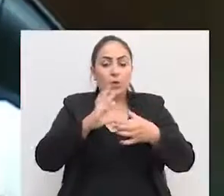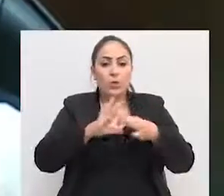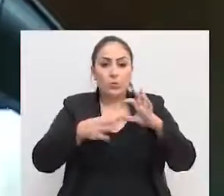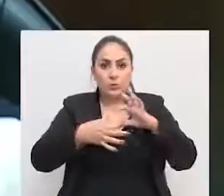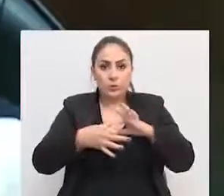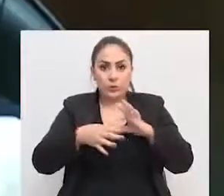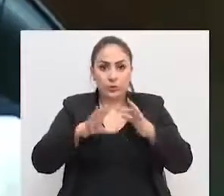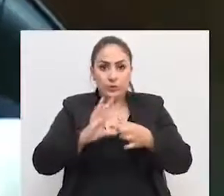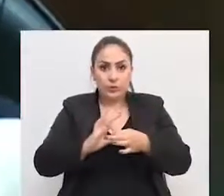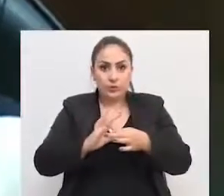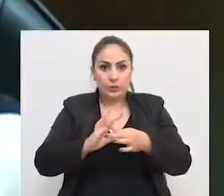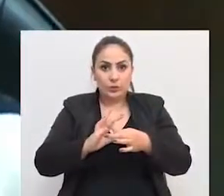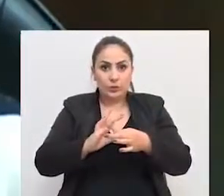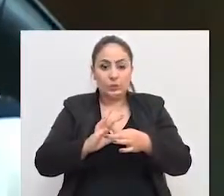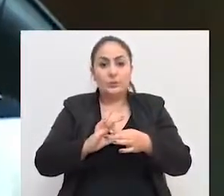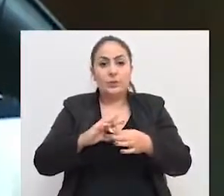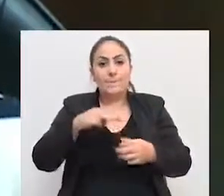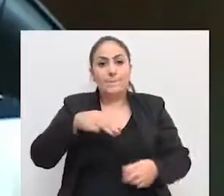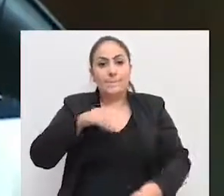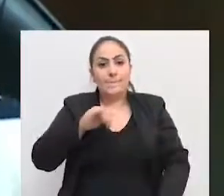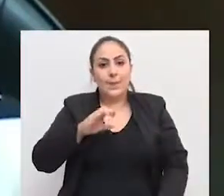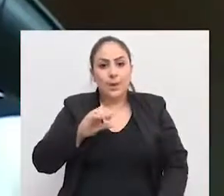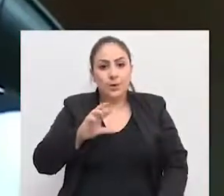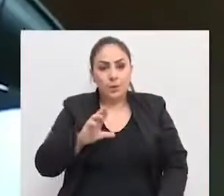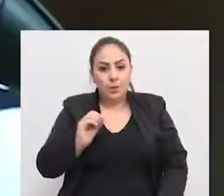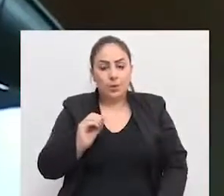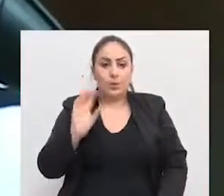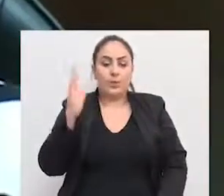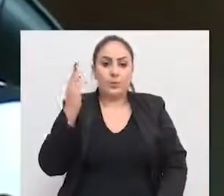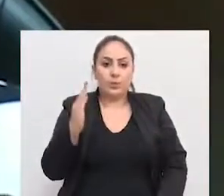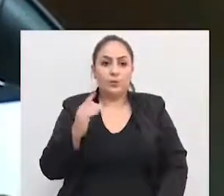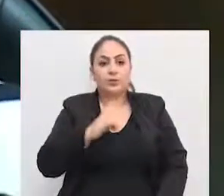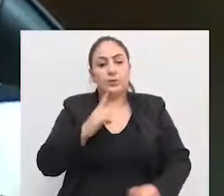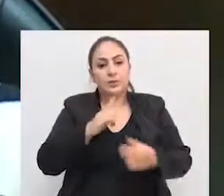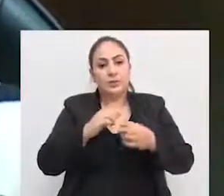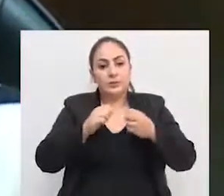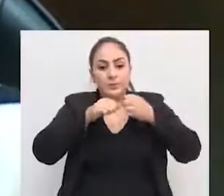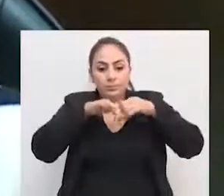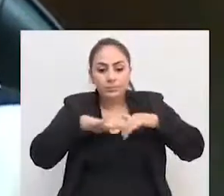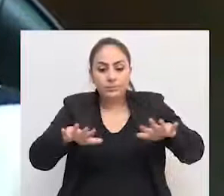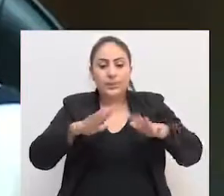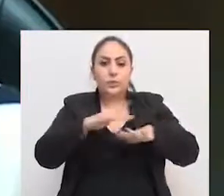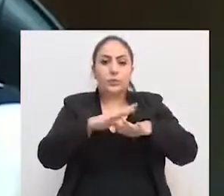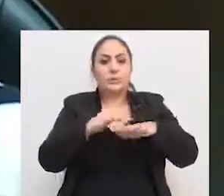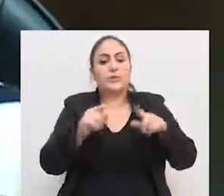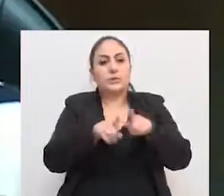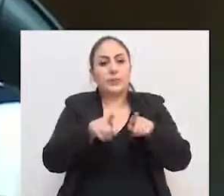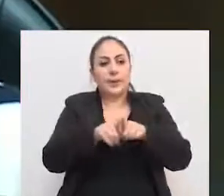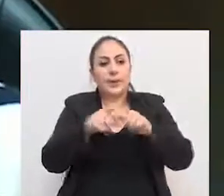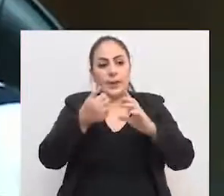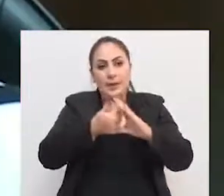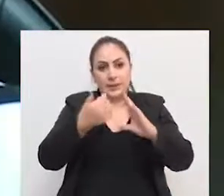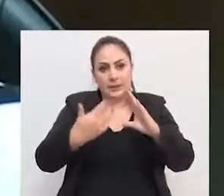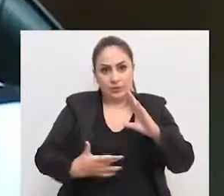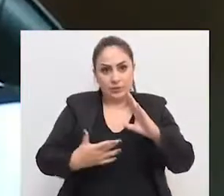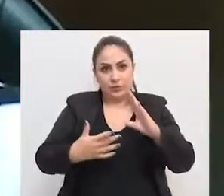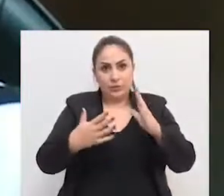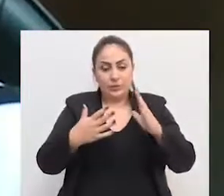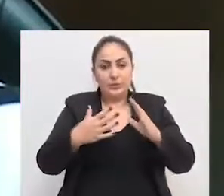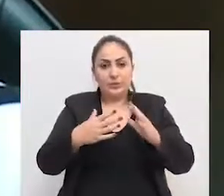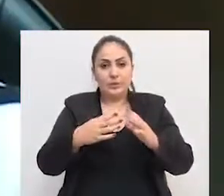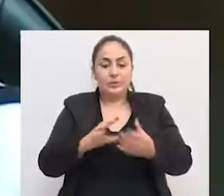ao contexto microbiológico do que está acontecendo hoje, tanto de transmissão da doença como a característica